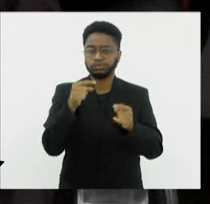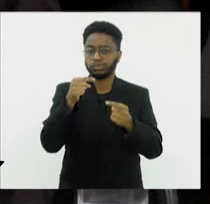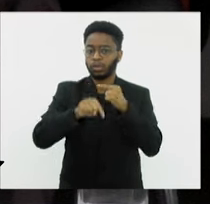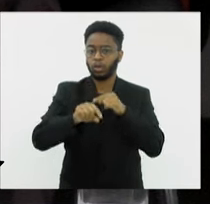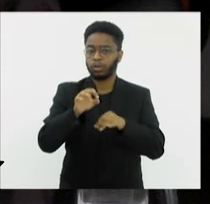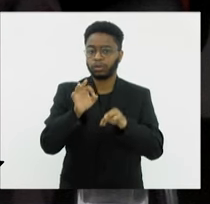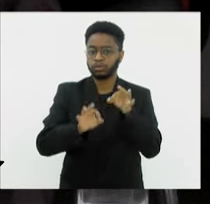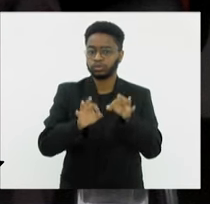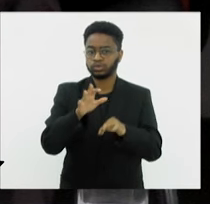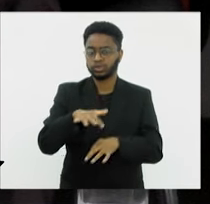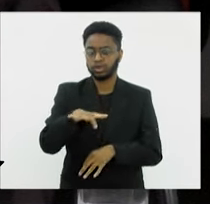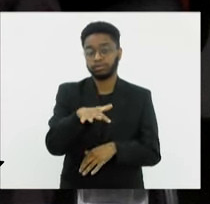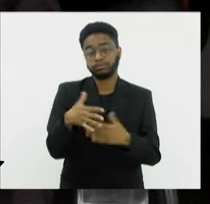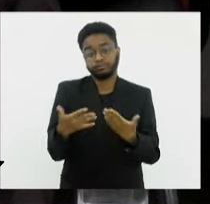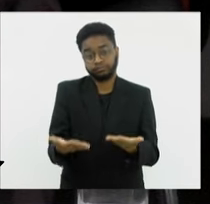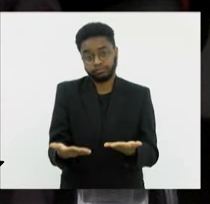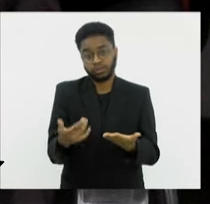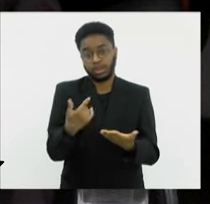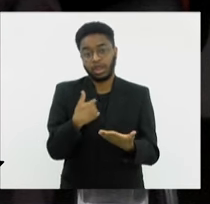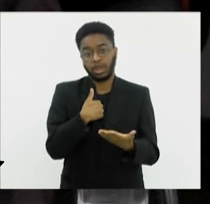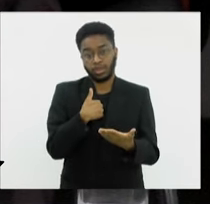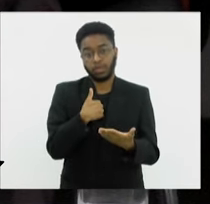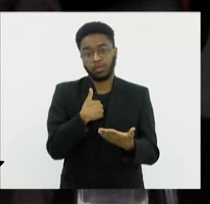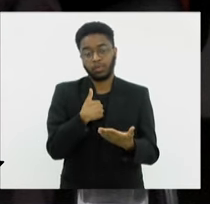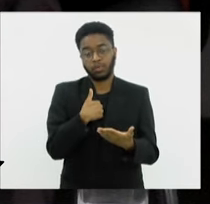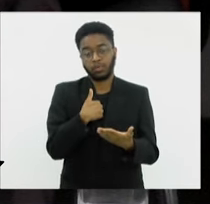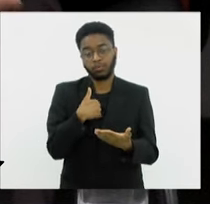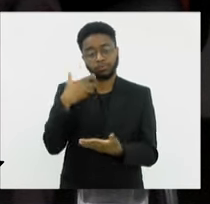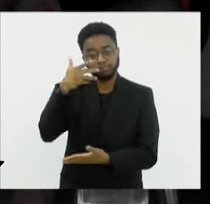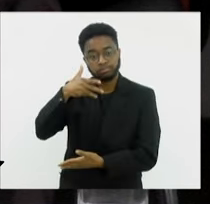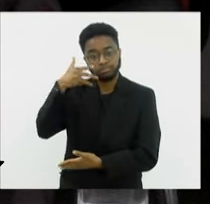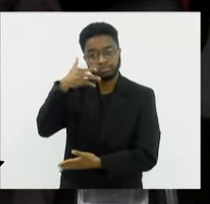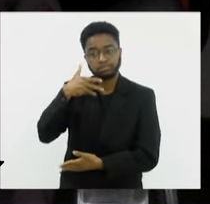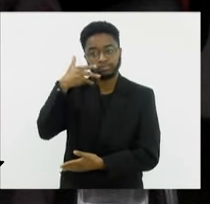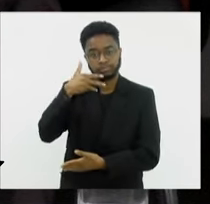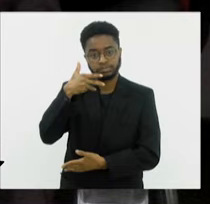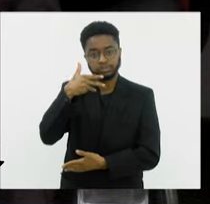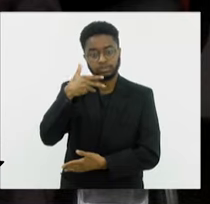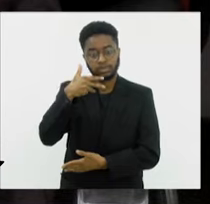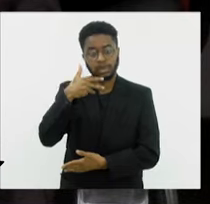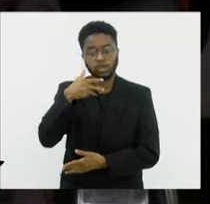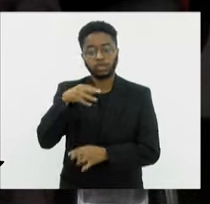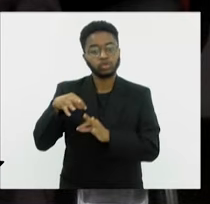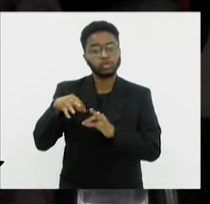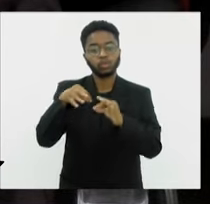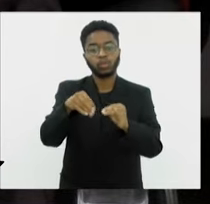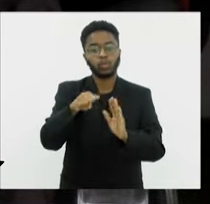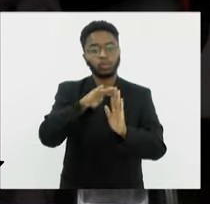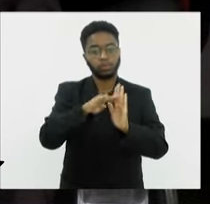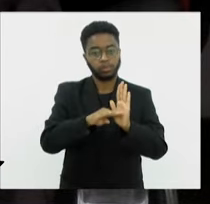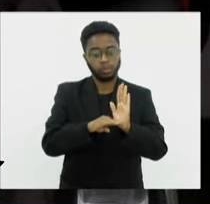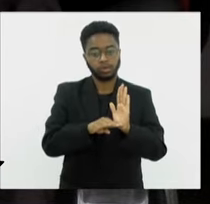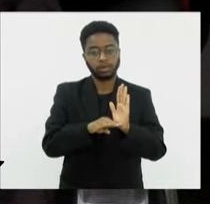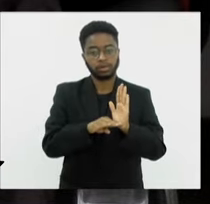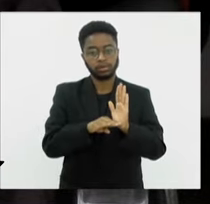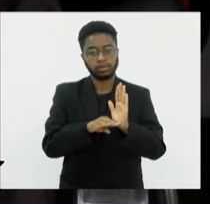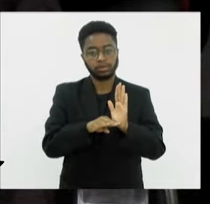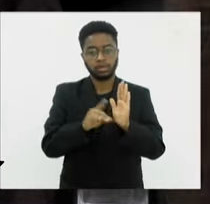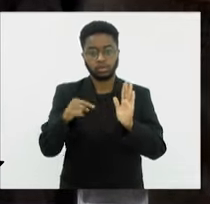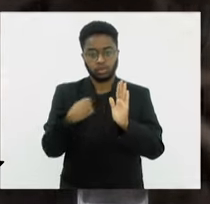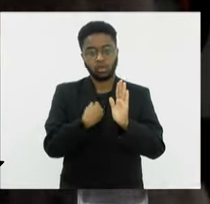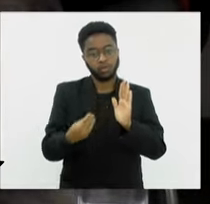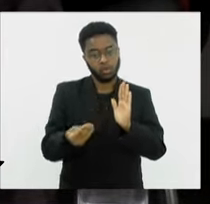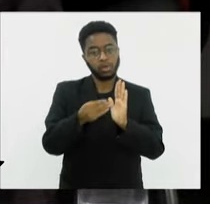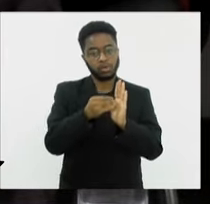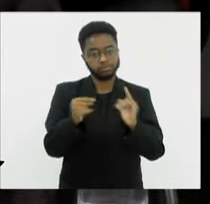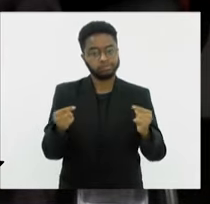injurídico. Então, ao mesmo tempo que estou sustentando, né, a sustentação é que todos os programas têm sido jurídicos